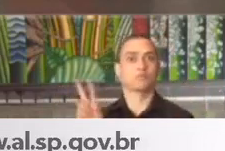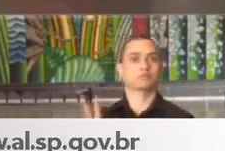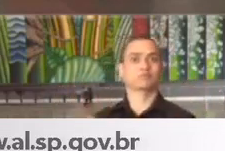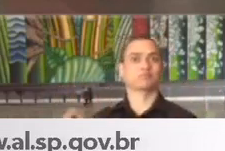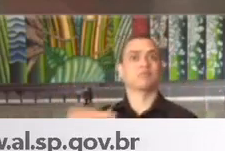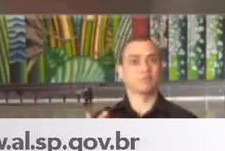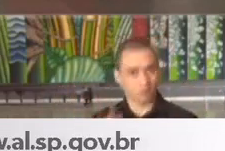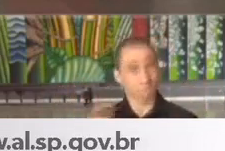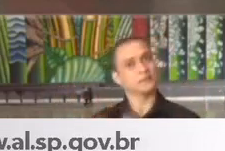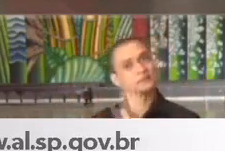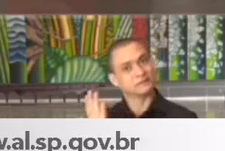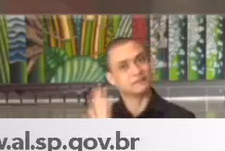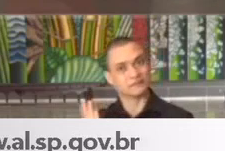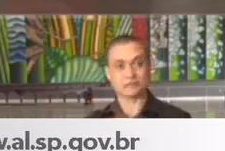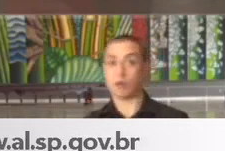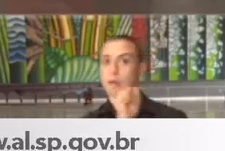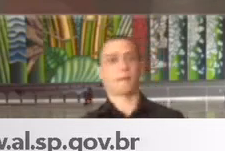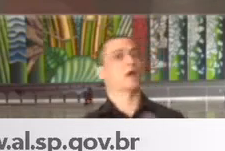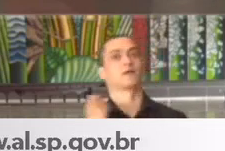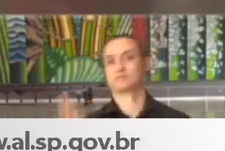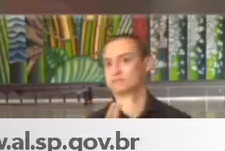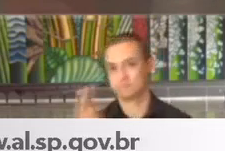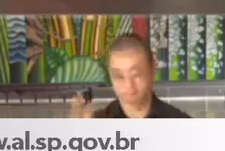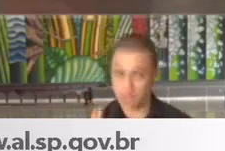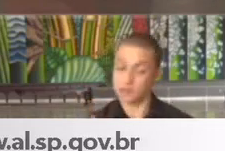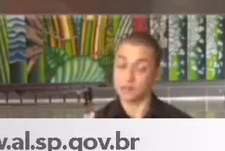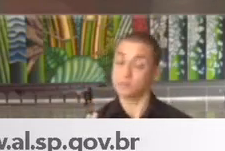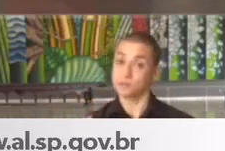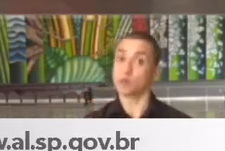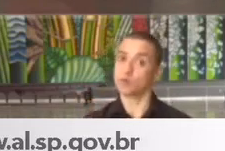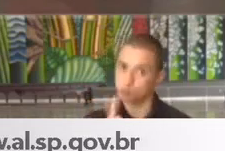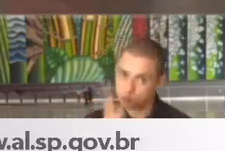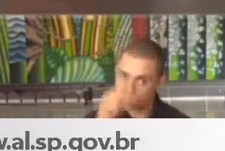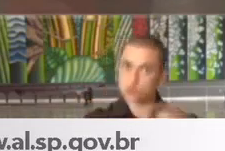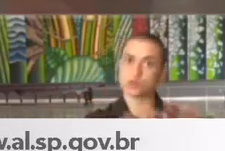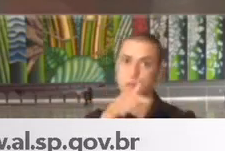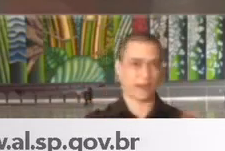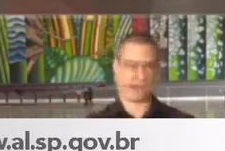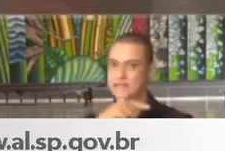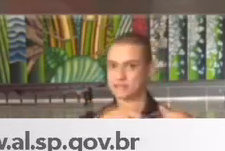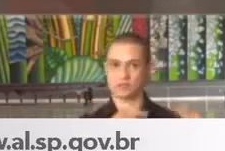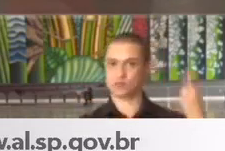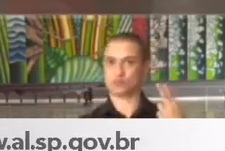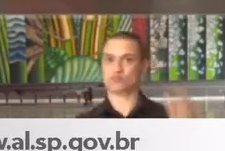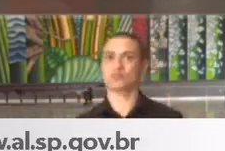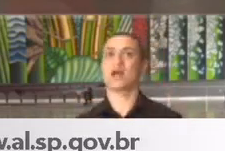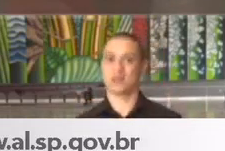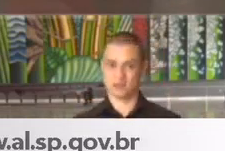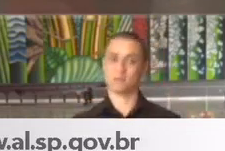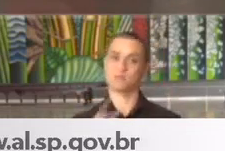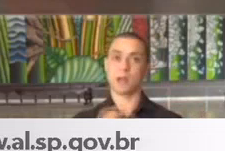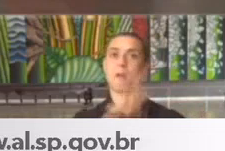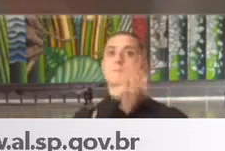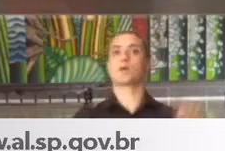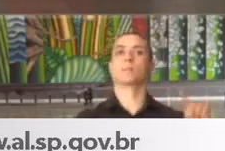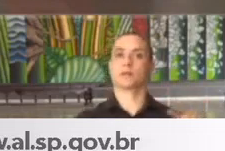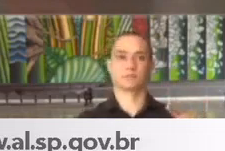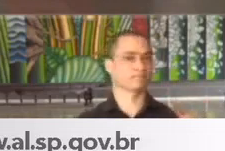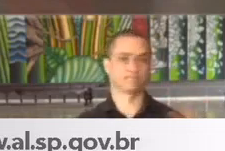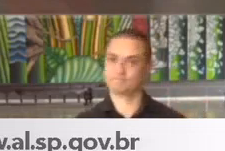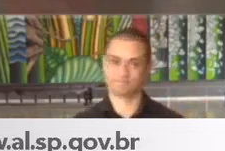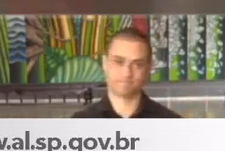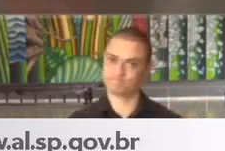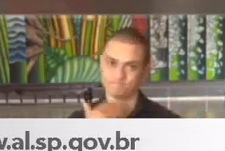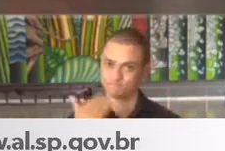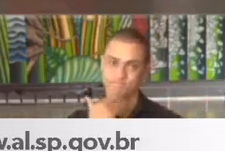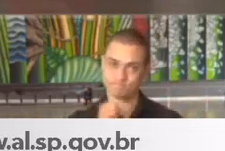das oficinas, e isso não é razoável imaginar que serviços como esse sejam impedidos ou proibidos de funcionar, assim